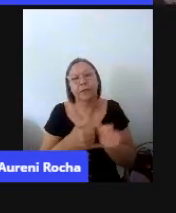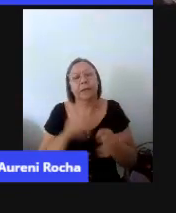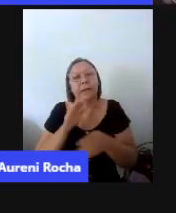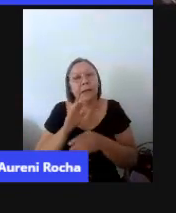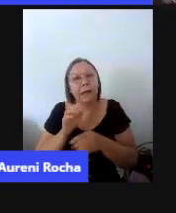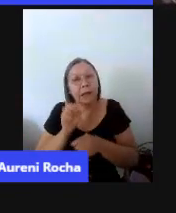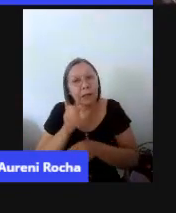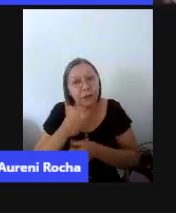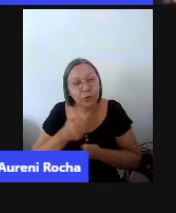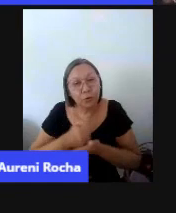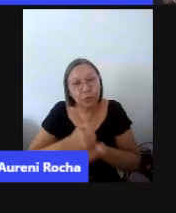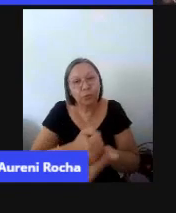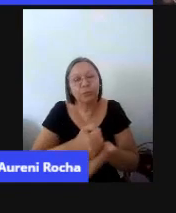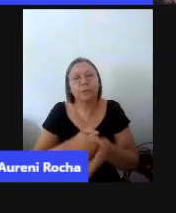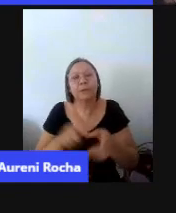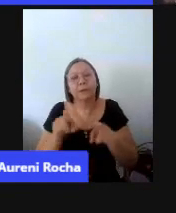aí,